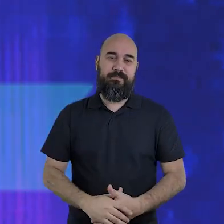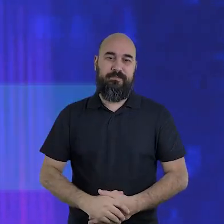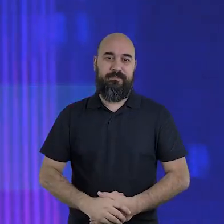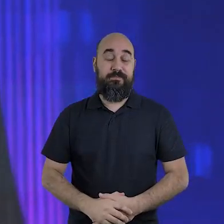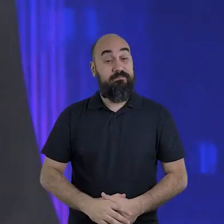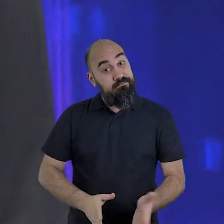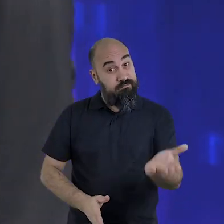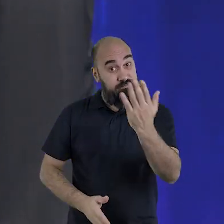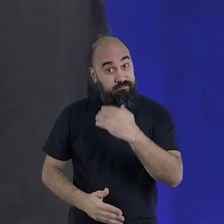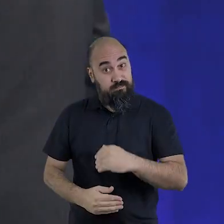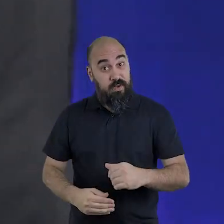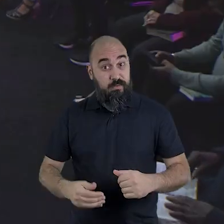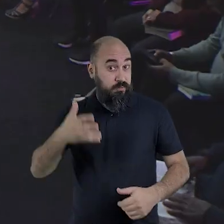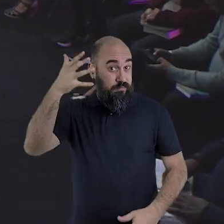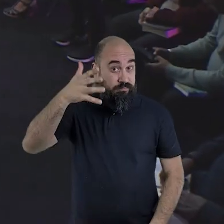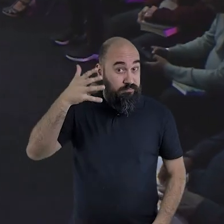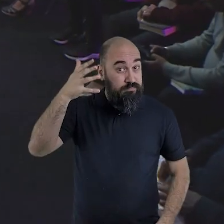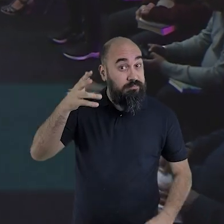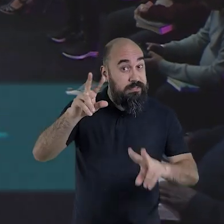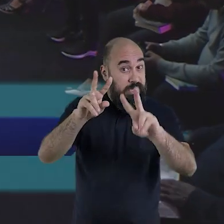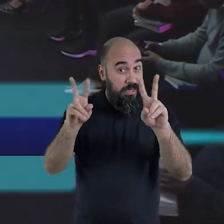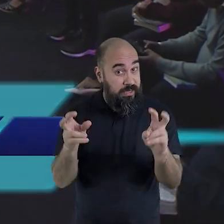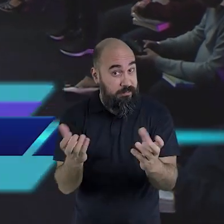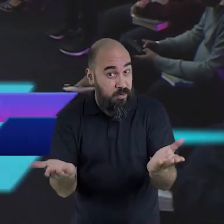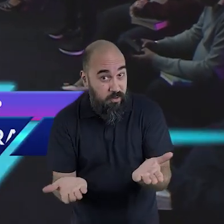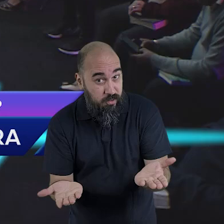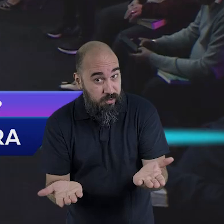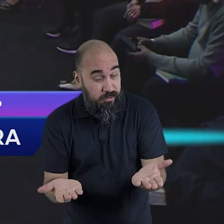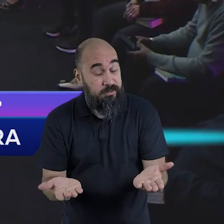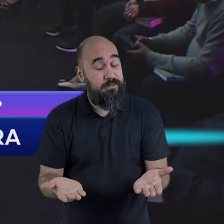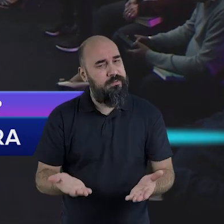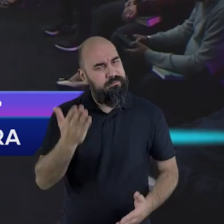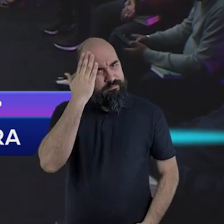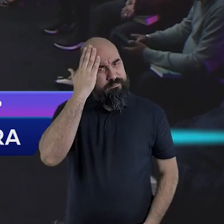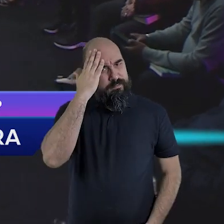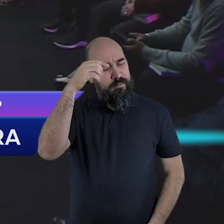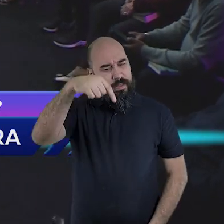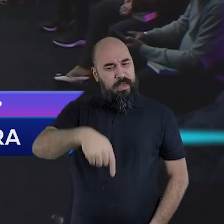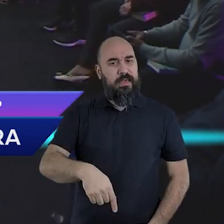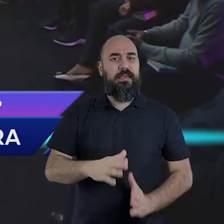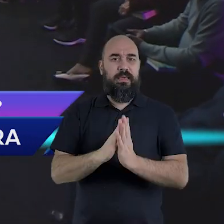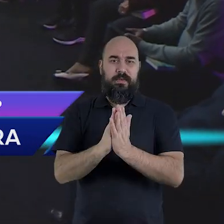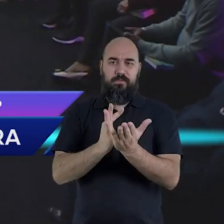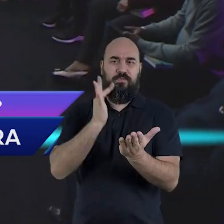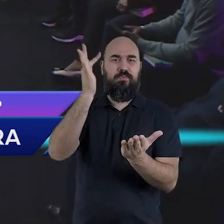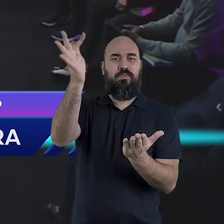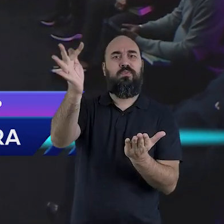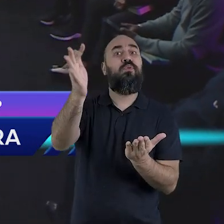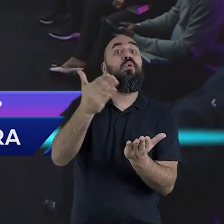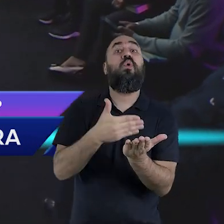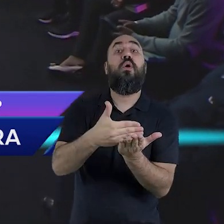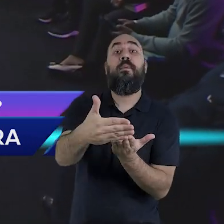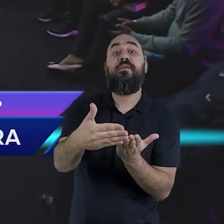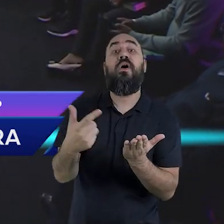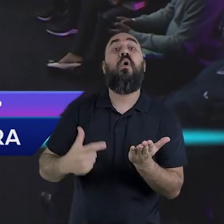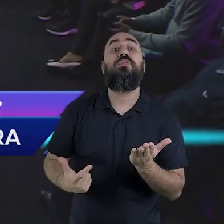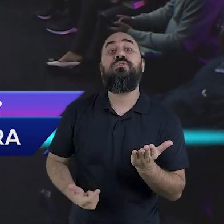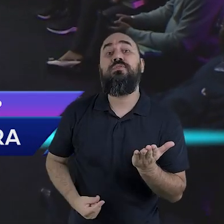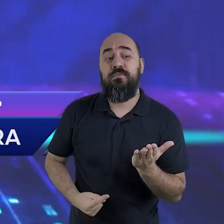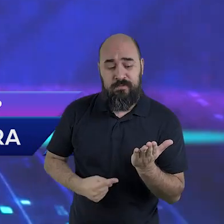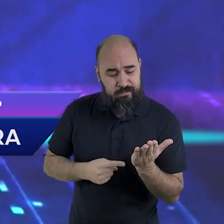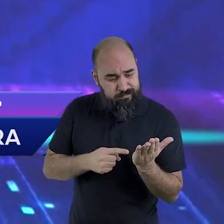bíblica. Bom, vamos à Bíblia? Porque você sabe, aqui no Arena do Futuro, tudo começa na